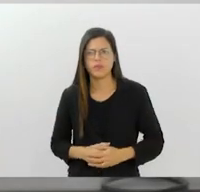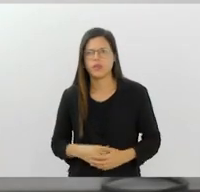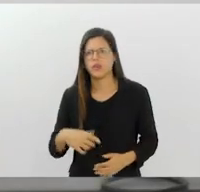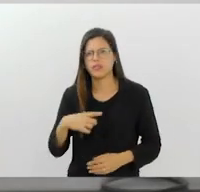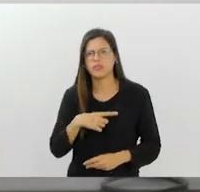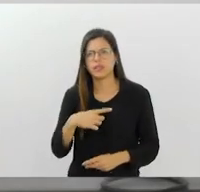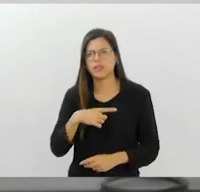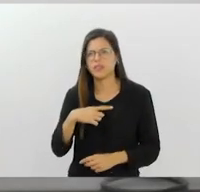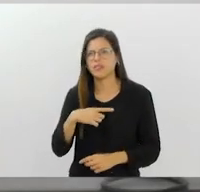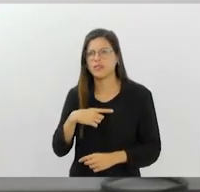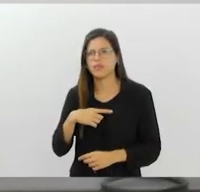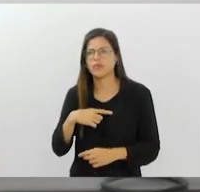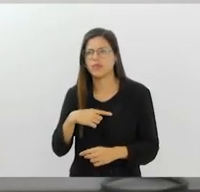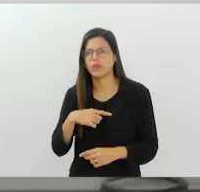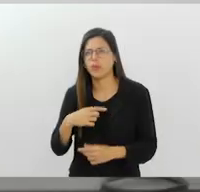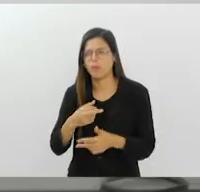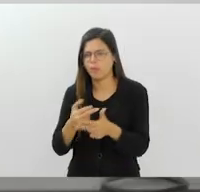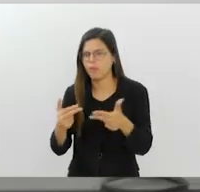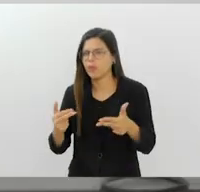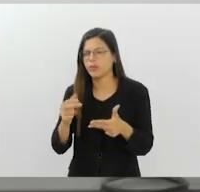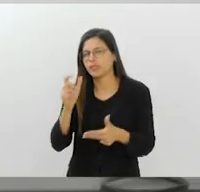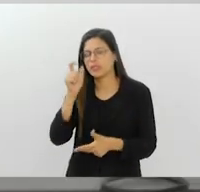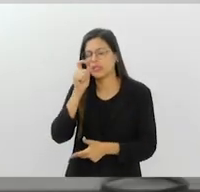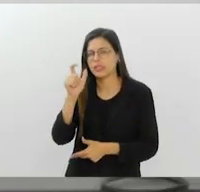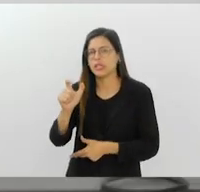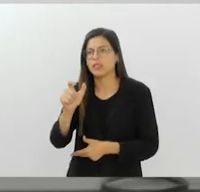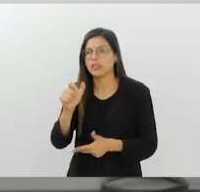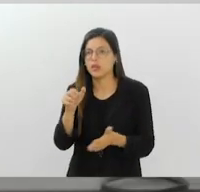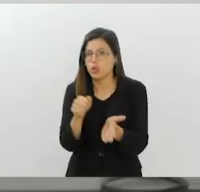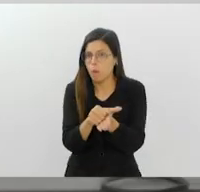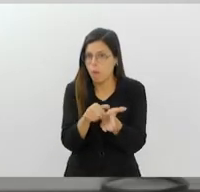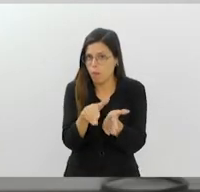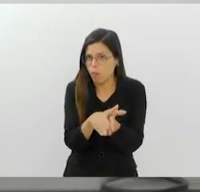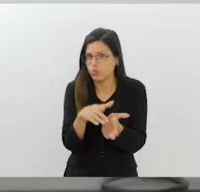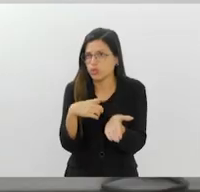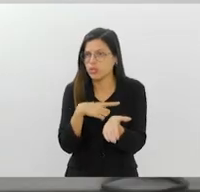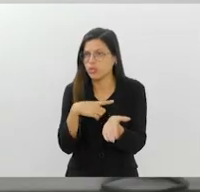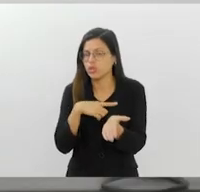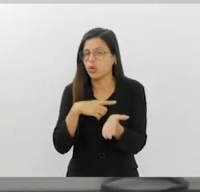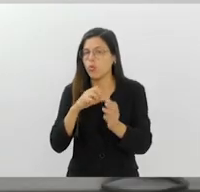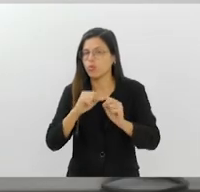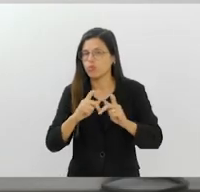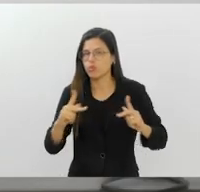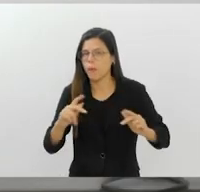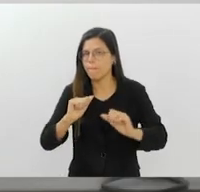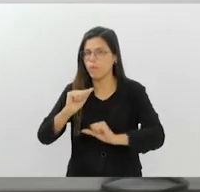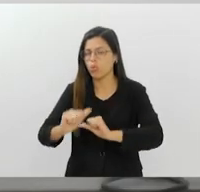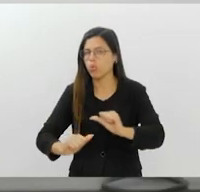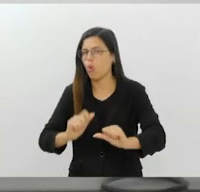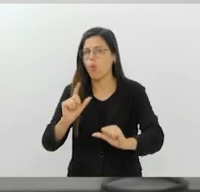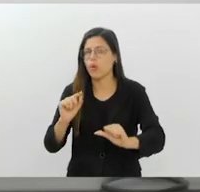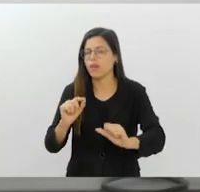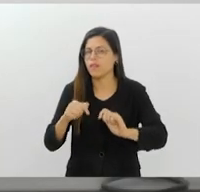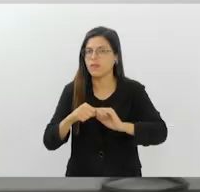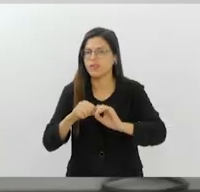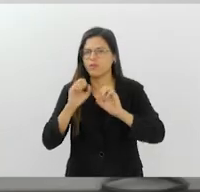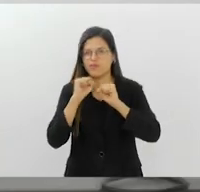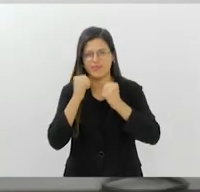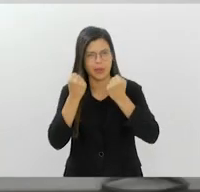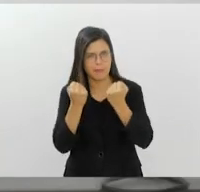uma cena bacana que em vez de só uma questão da multa o shopping resolveu mudar de comportamento fazer um seminário